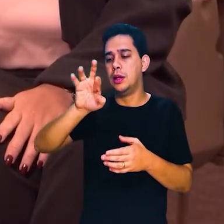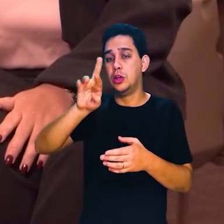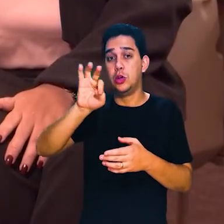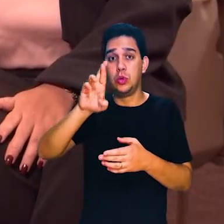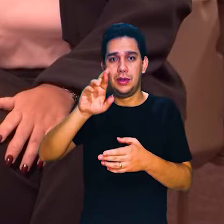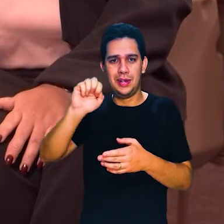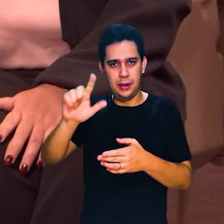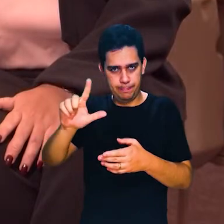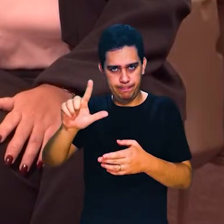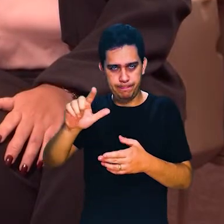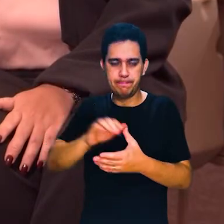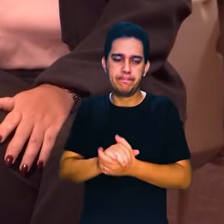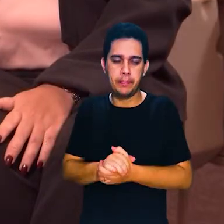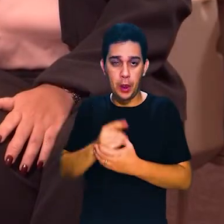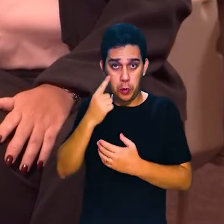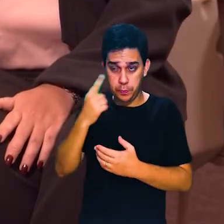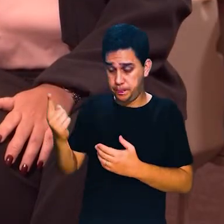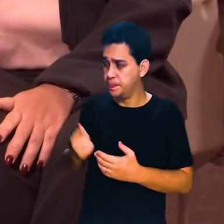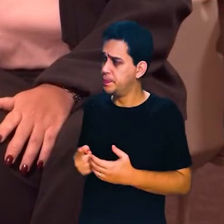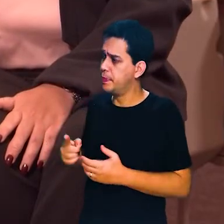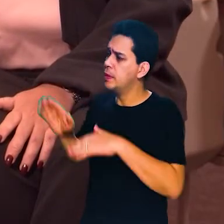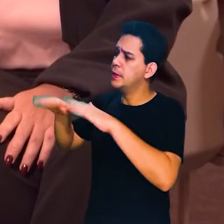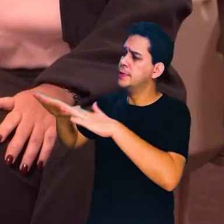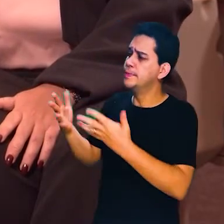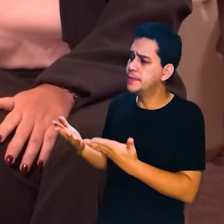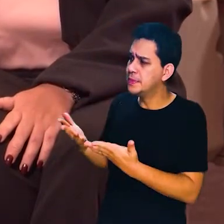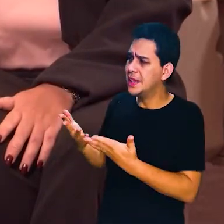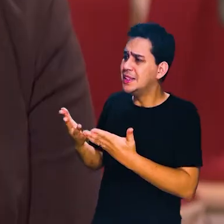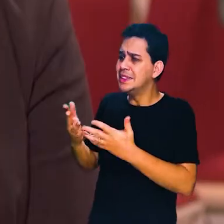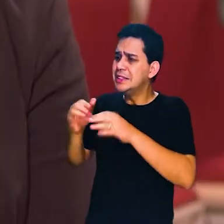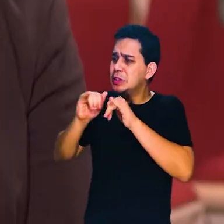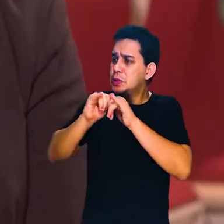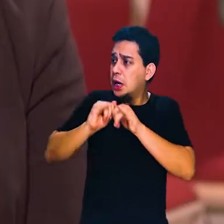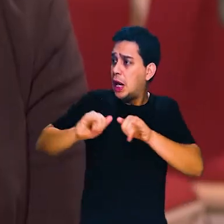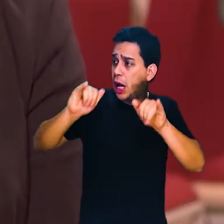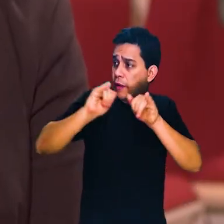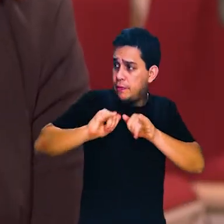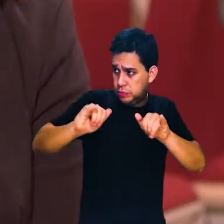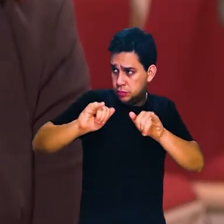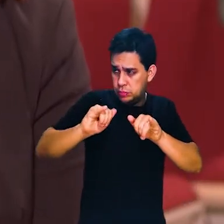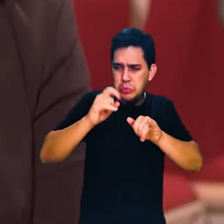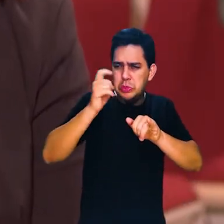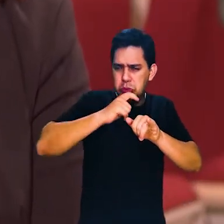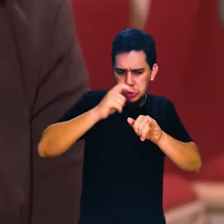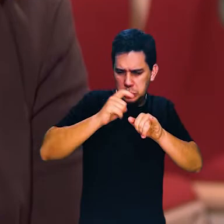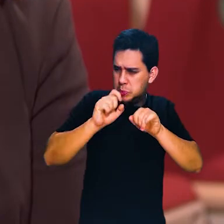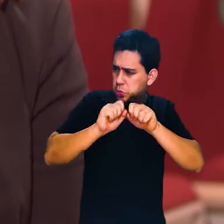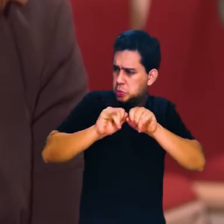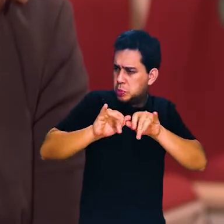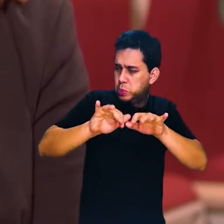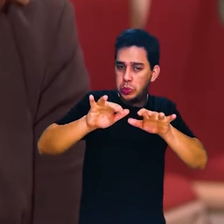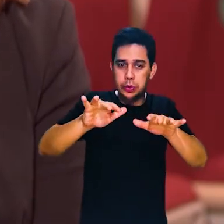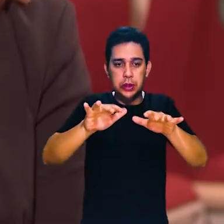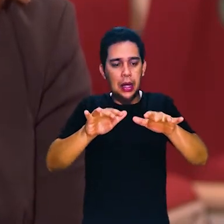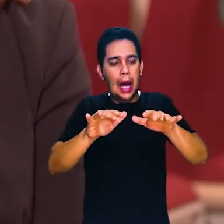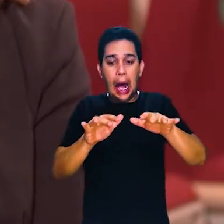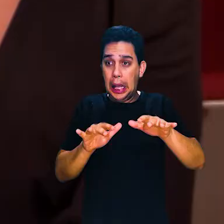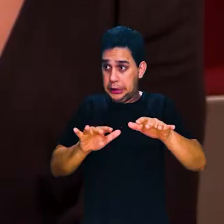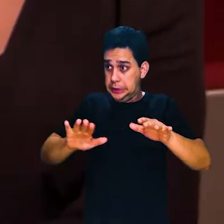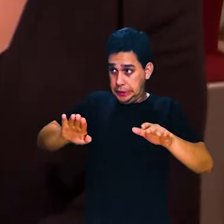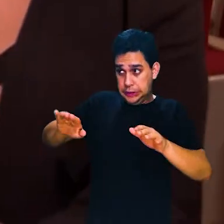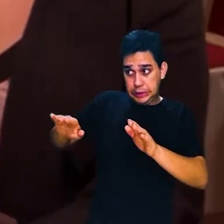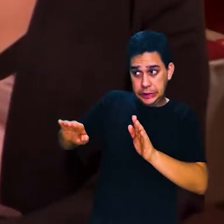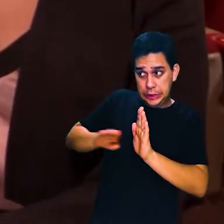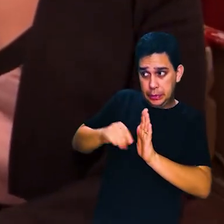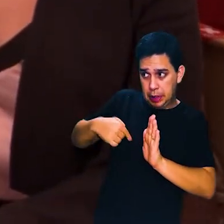uma notícia que é falsa não é o suficiente para combater as fake news? Só não compartilhar não é suficiente. É muito importante que todo